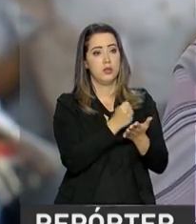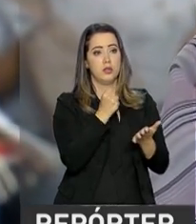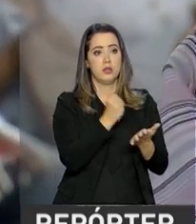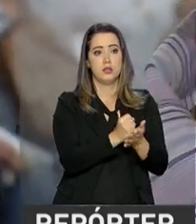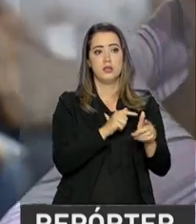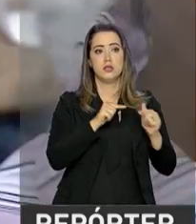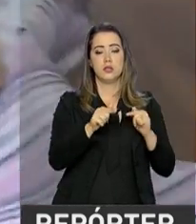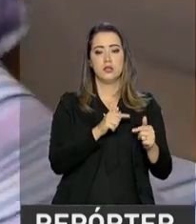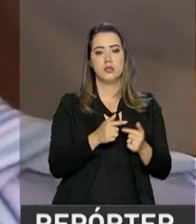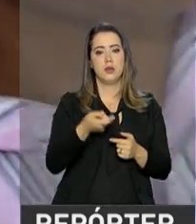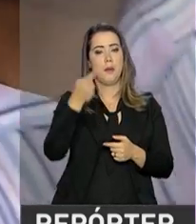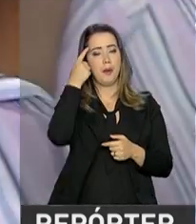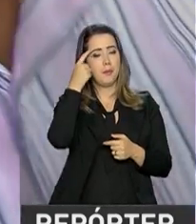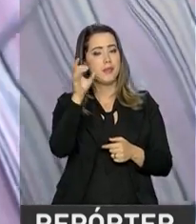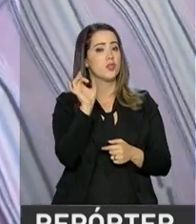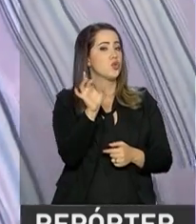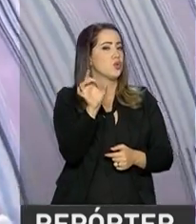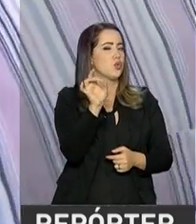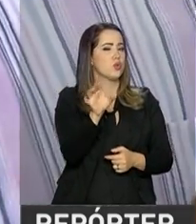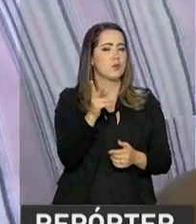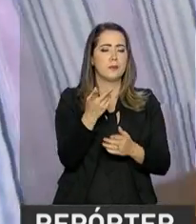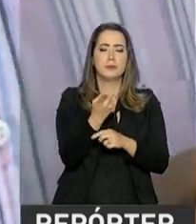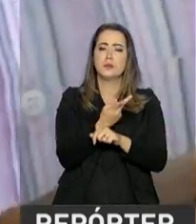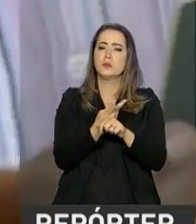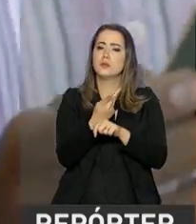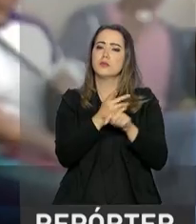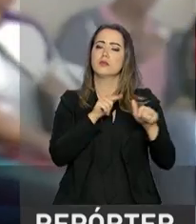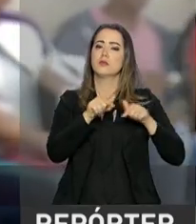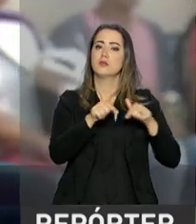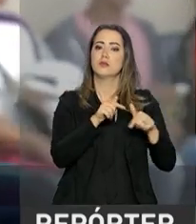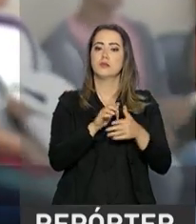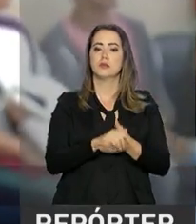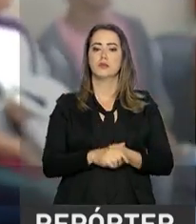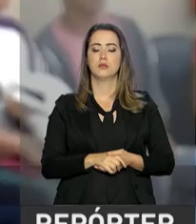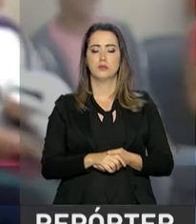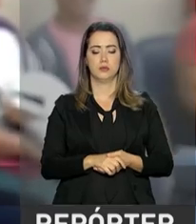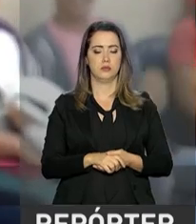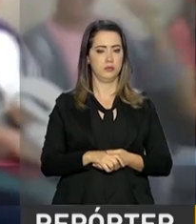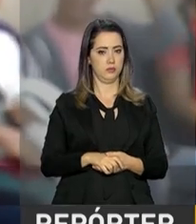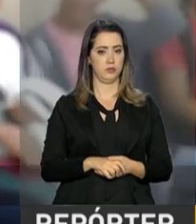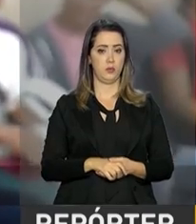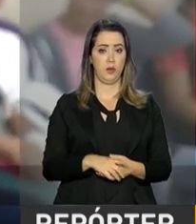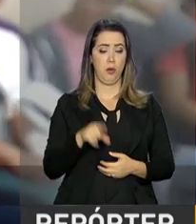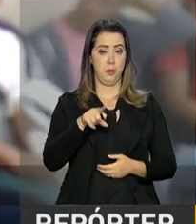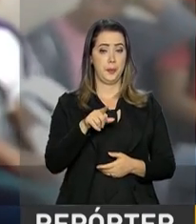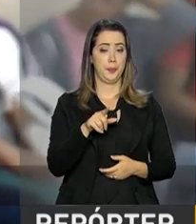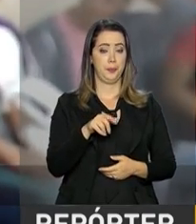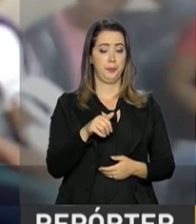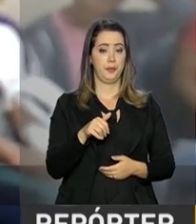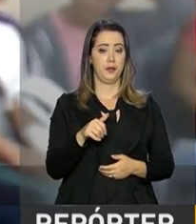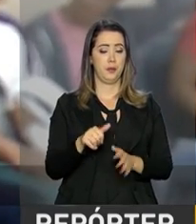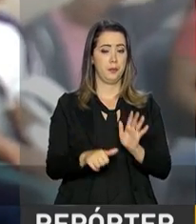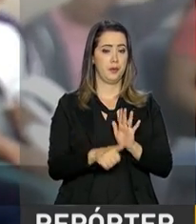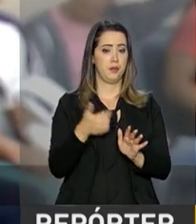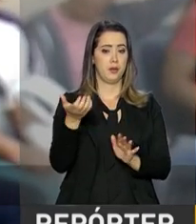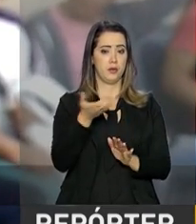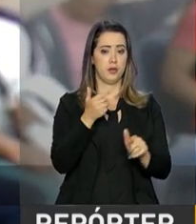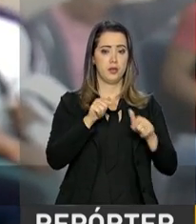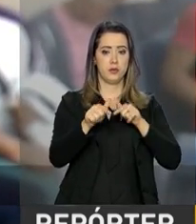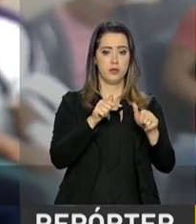não pensa em outra coisa se não arrumar um emprego primeiramente quero um emprego onde